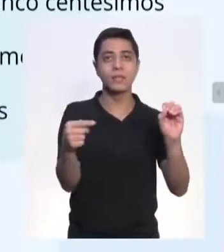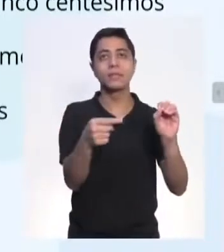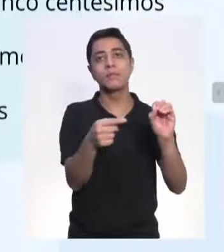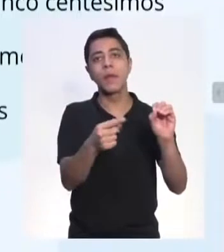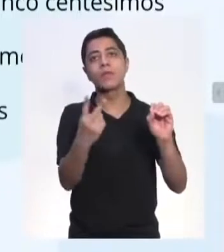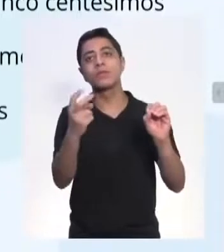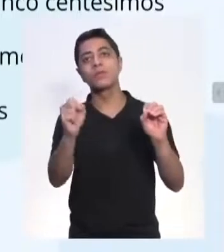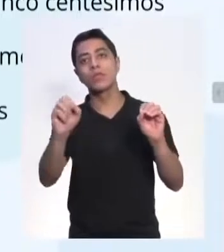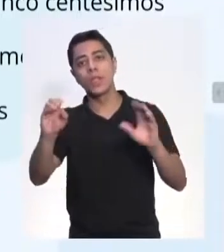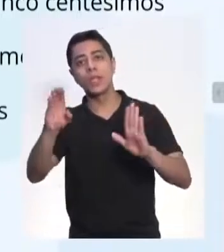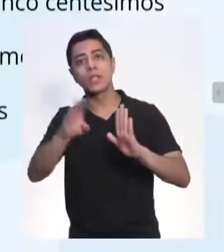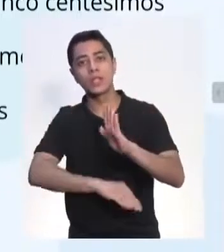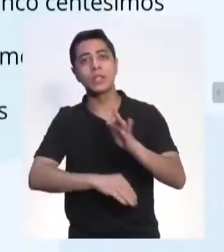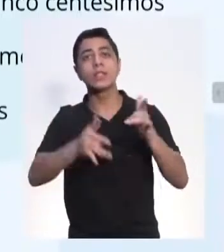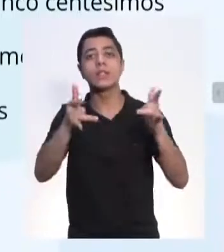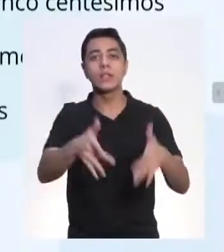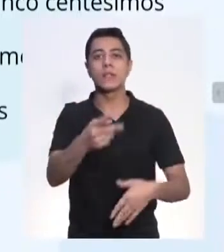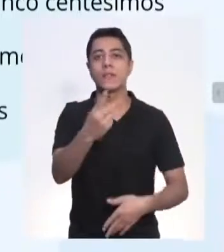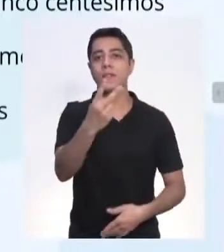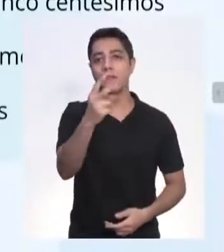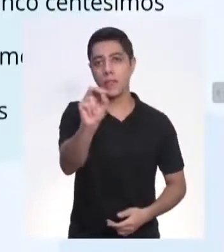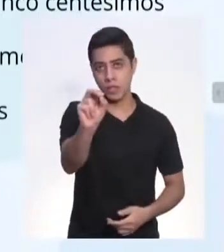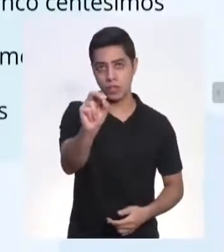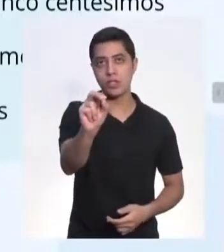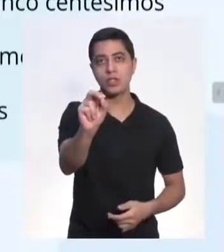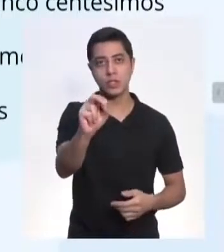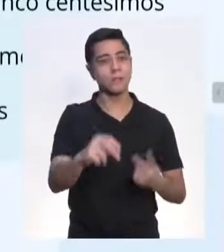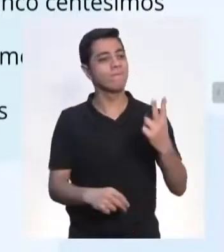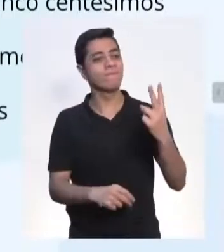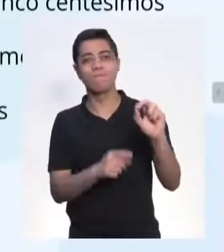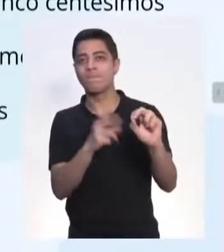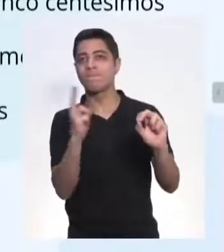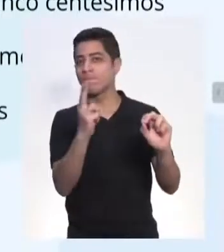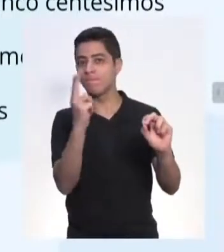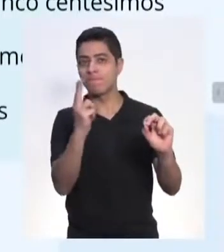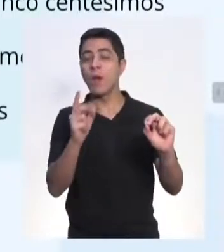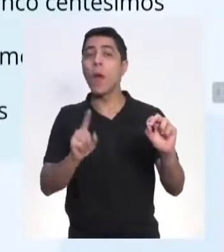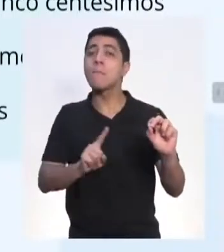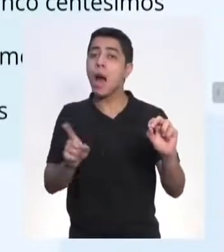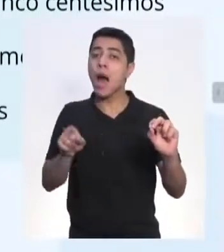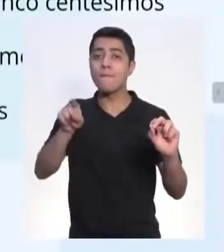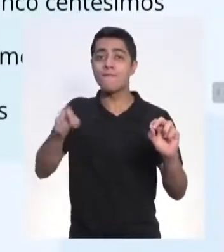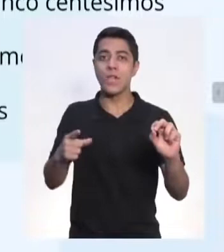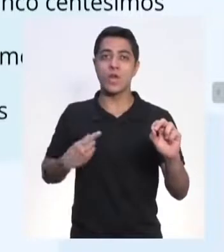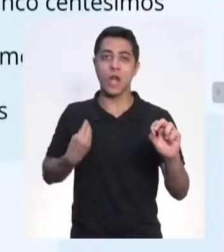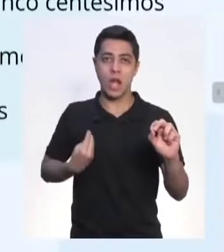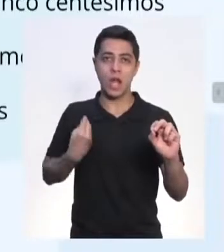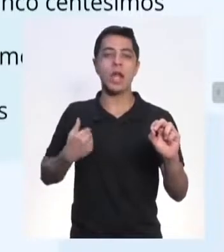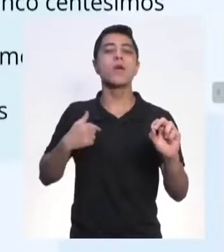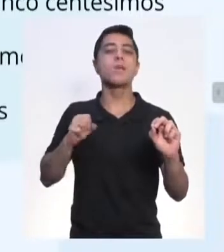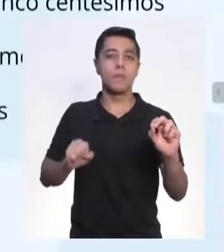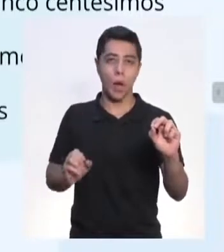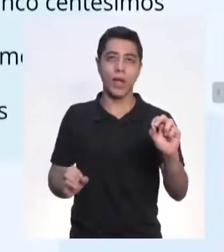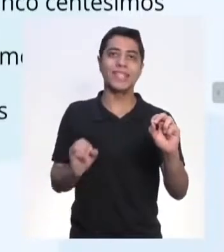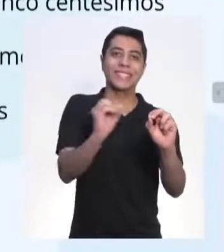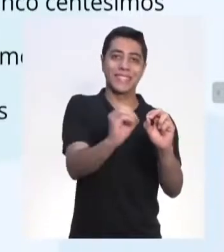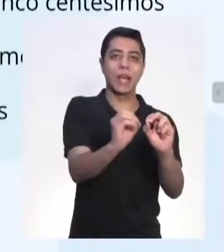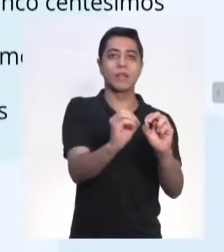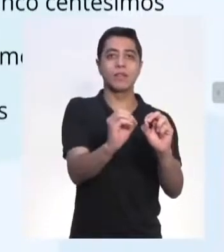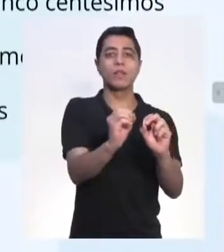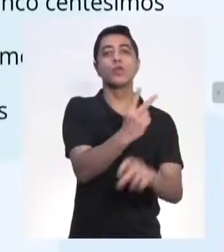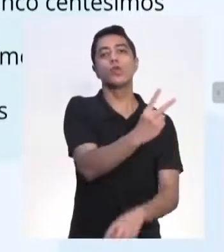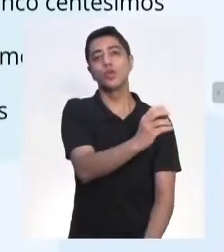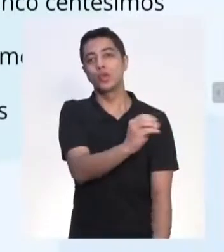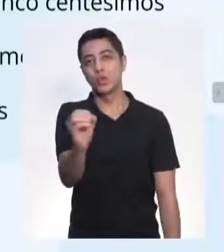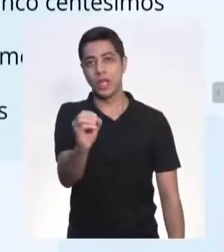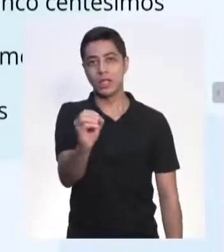para dividir, mas a vírgula me dá direito a pôr um 0. 200 dá. Então, vai dar 5. 5 vezes